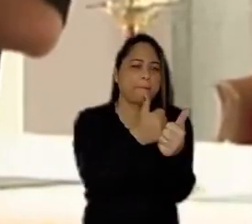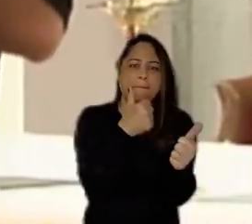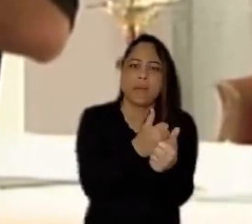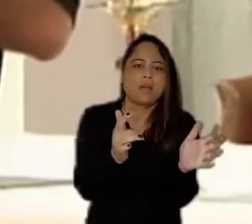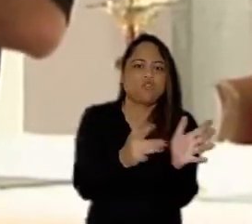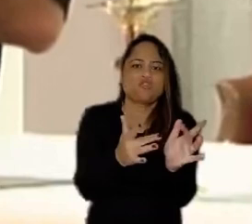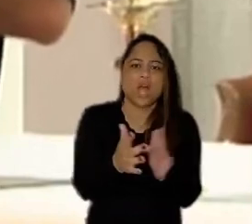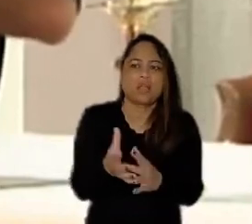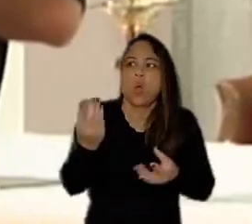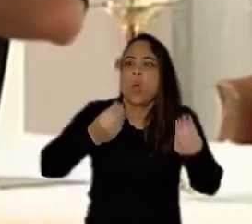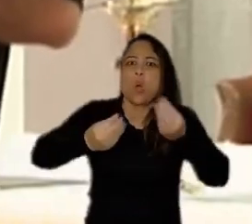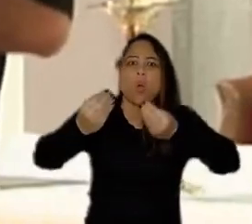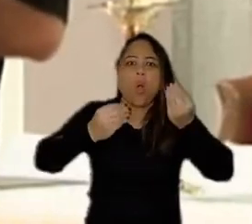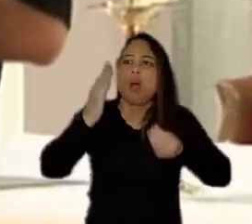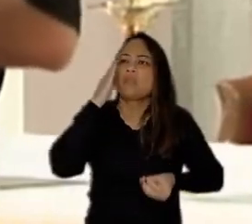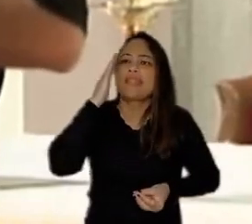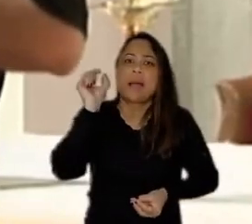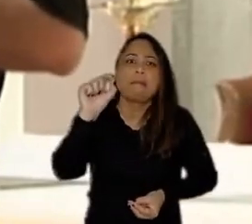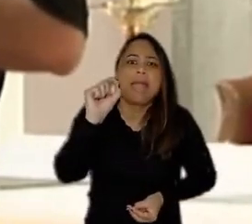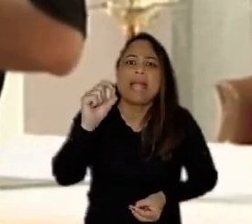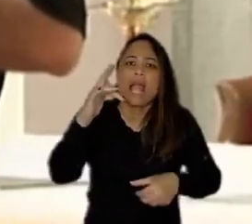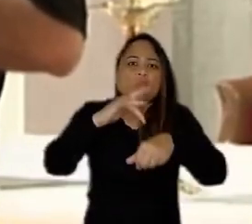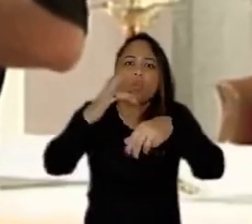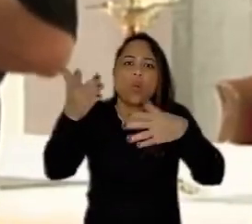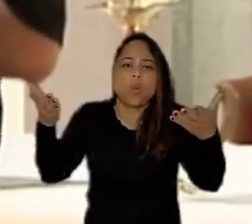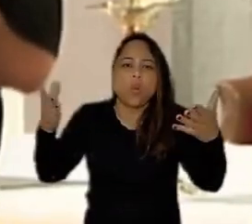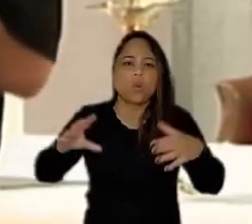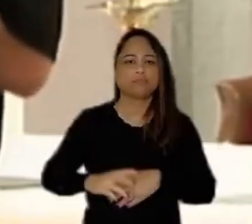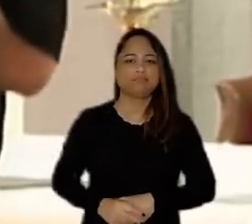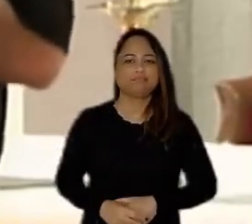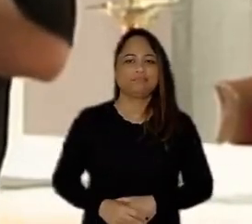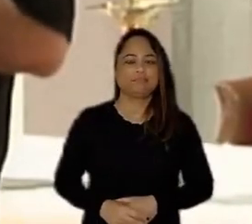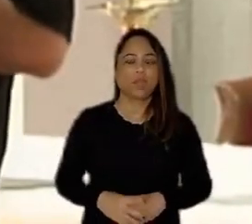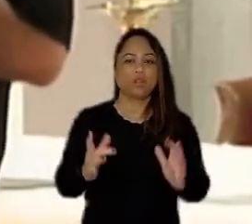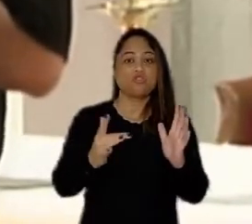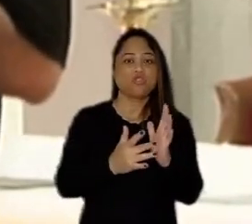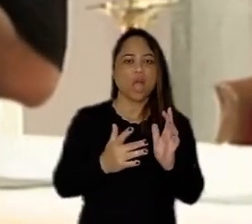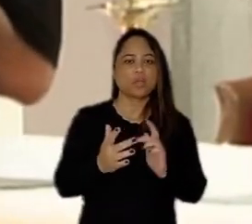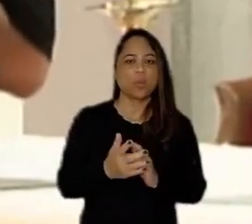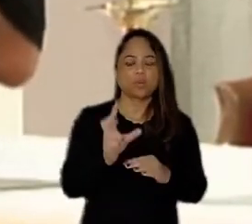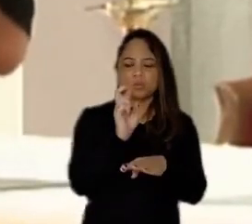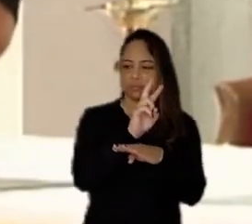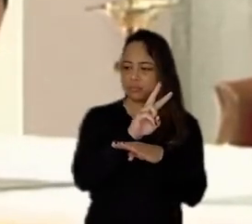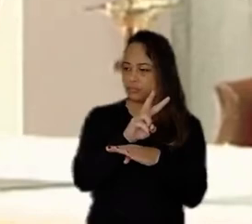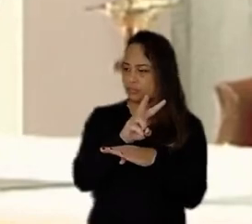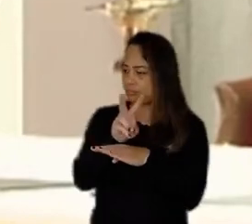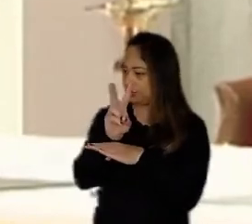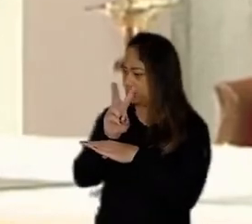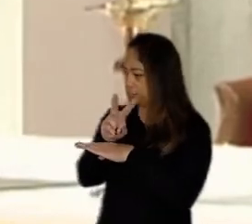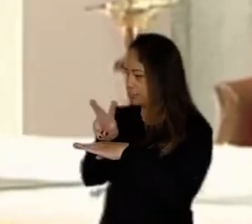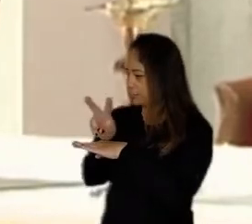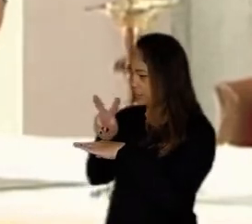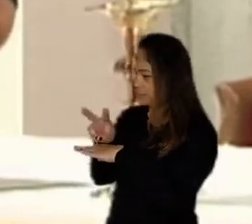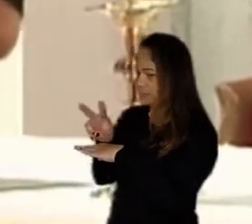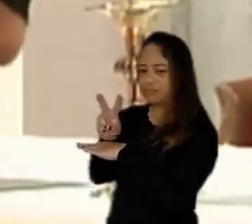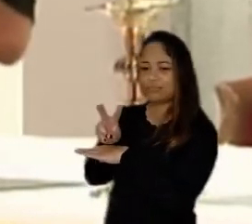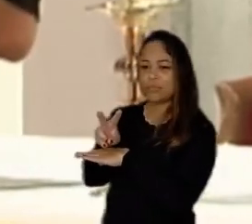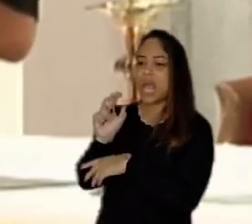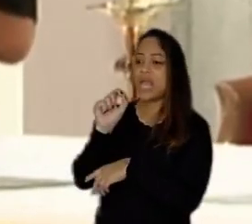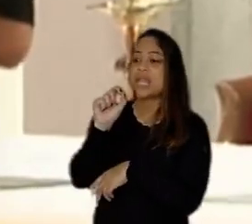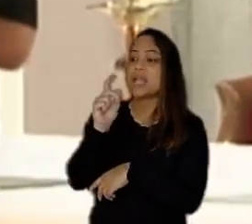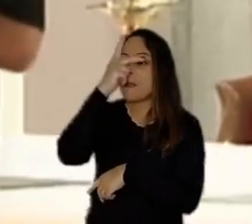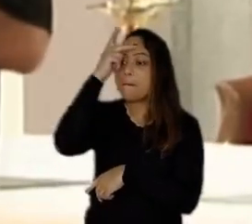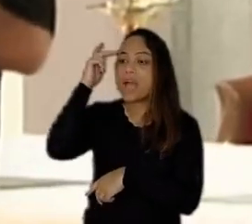tu perguntas quem te tocou? Ele olhava ao redor, tentando descobrir quem